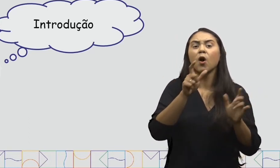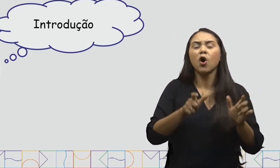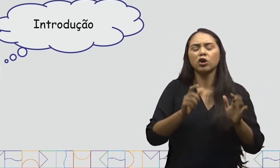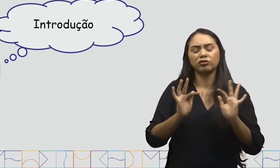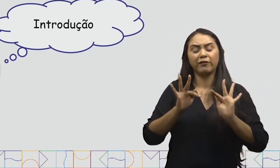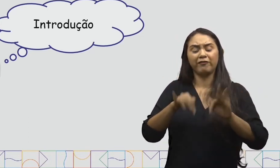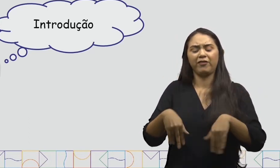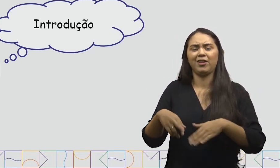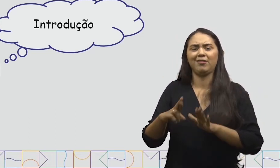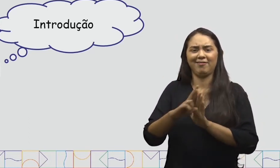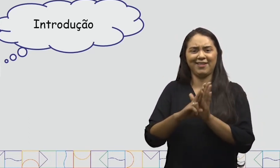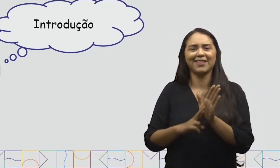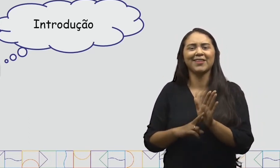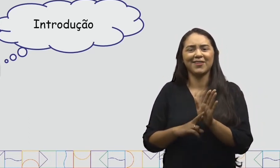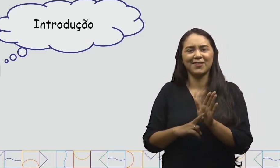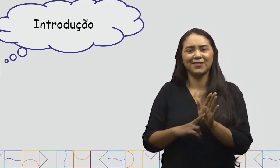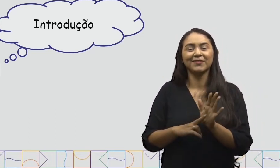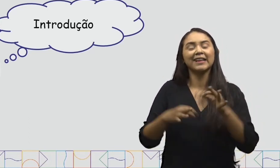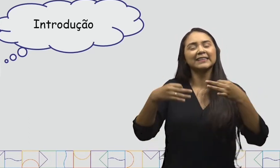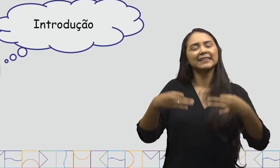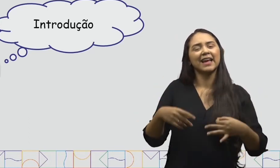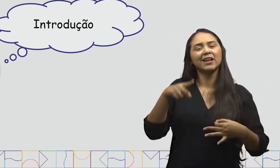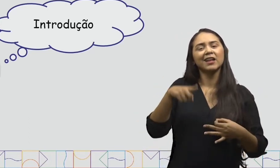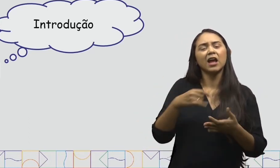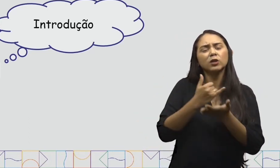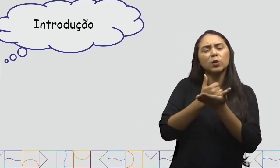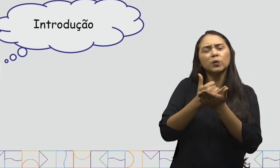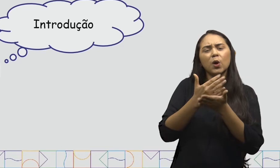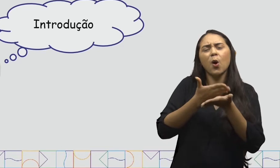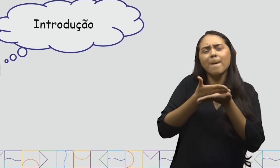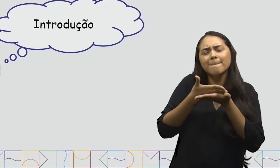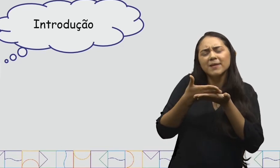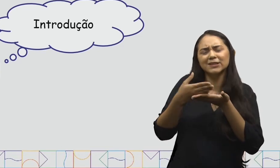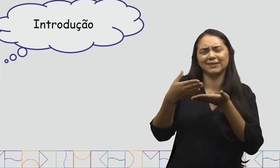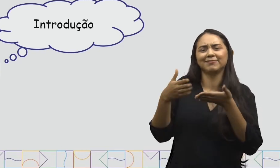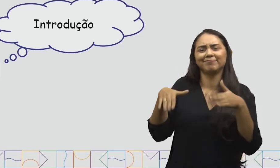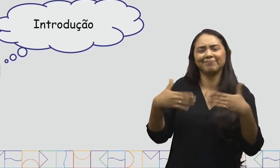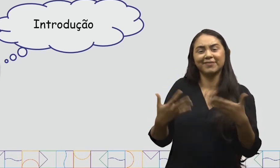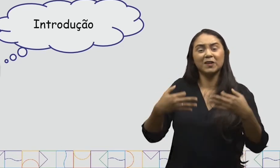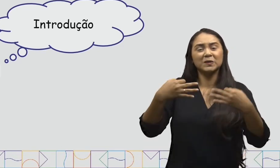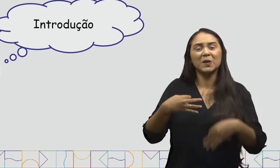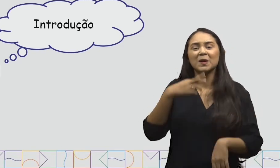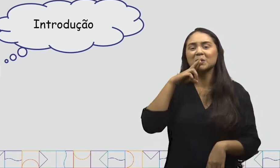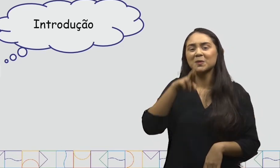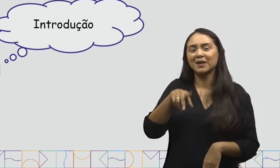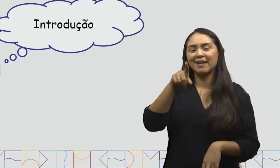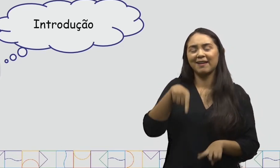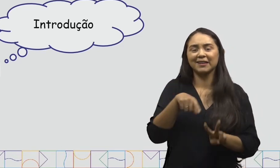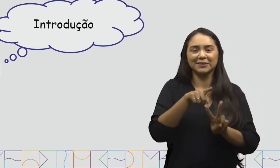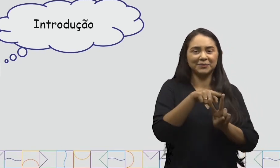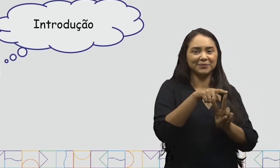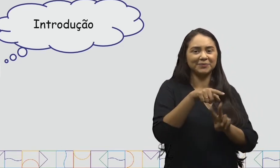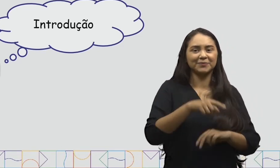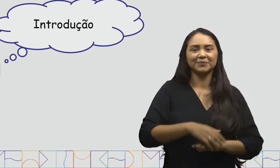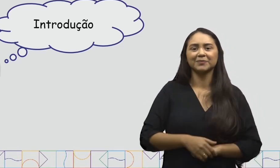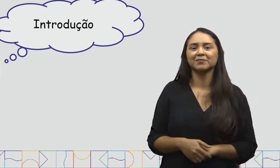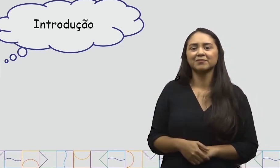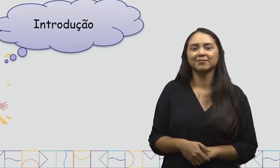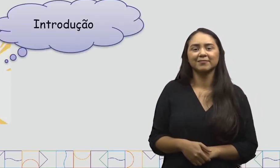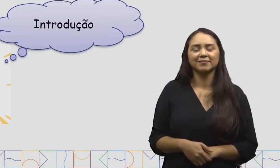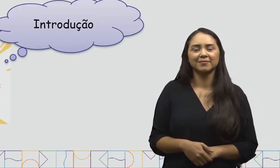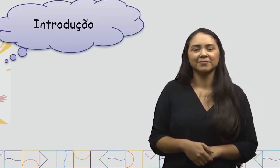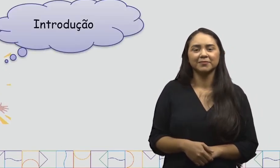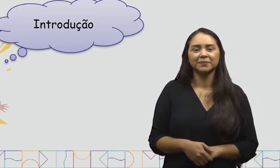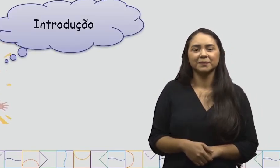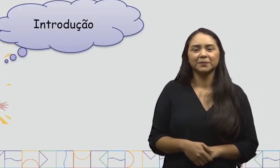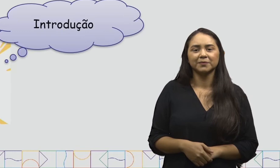no fim do relatório. Já a introdução fica logo no início. Portanto, a resposta correta é a segunda